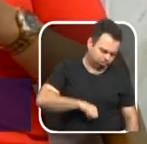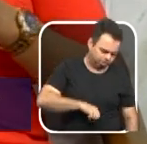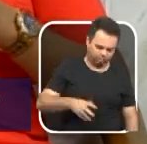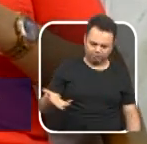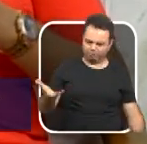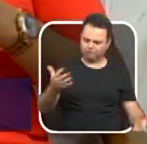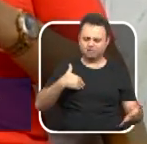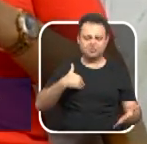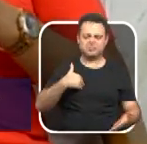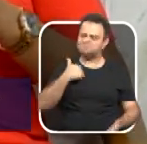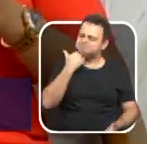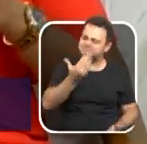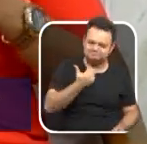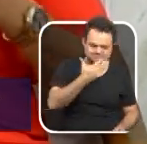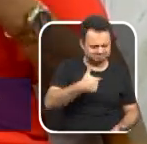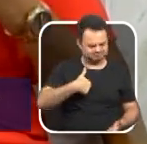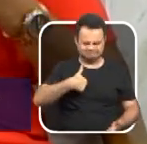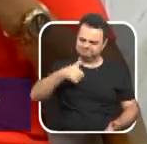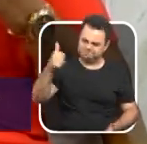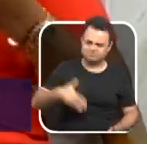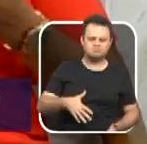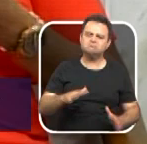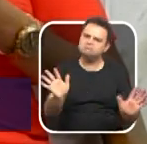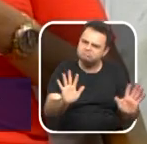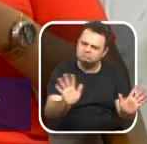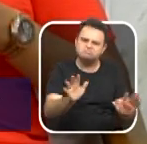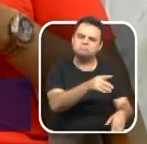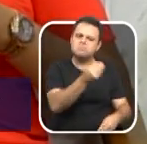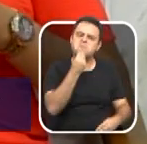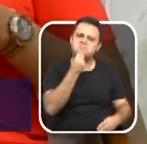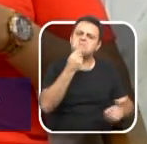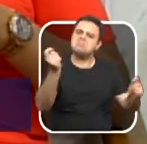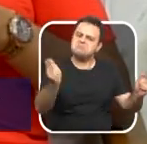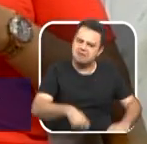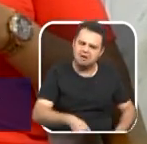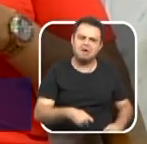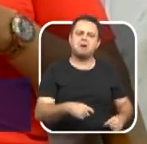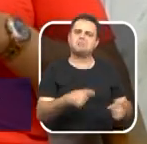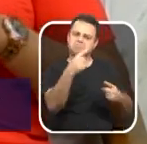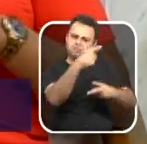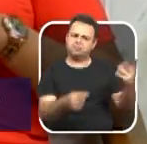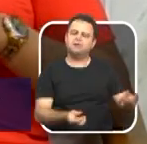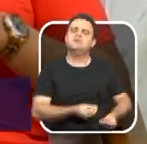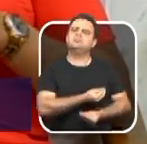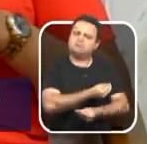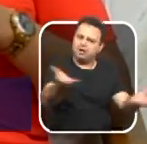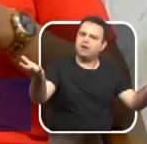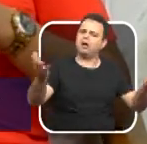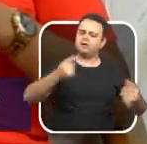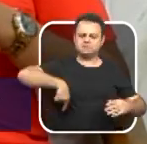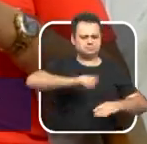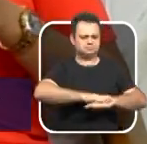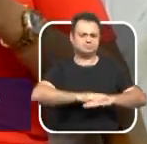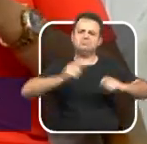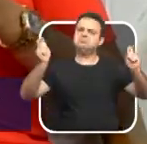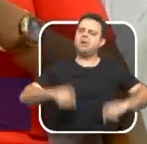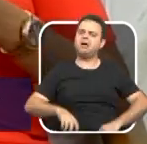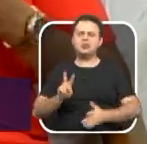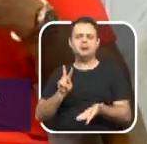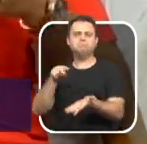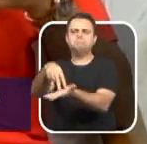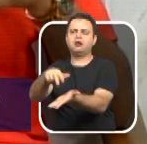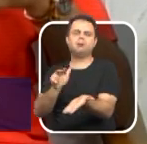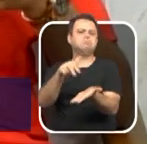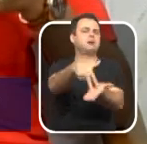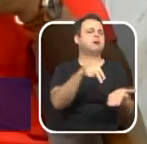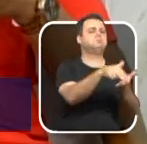capazes de muitas coisas, nós podemos ocupar o espaço que nós quisermos ocupar, né? Para isso tem que dar oportunidade. E a Secretaria da